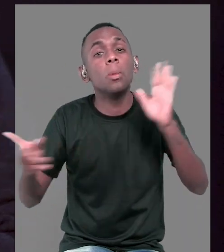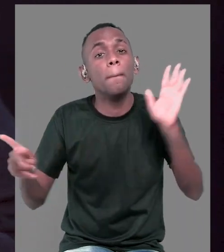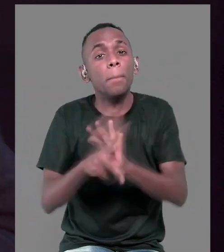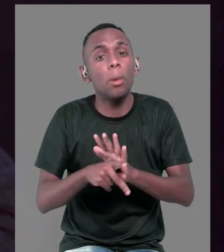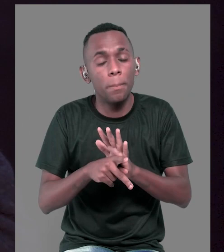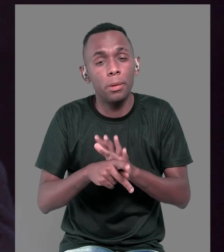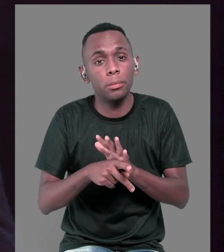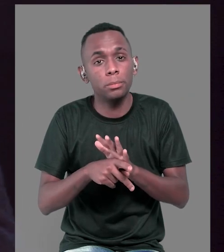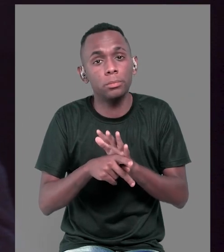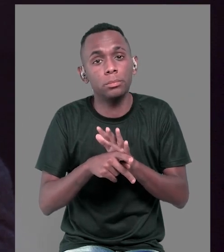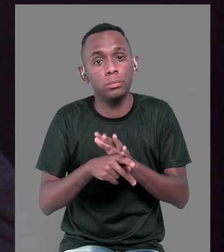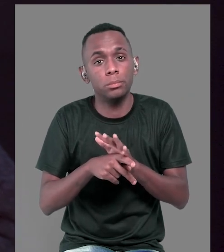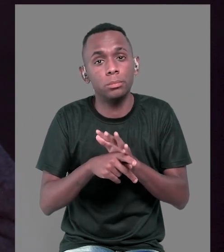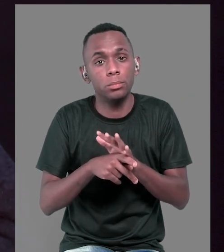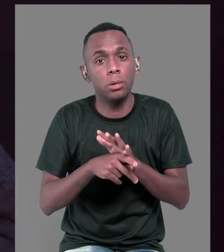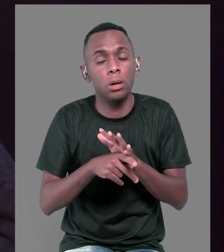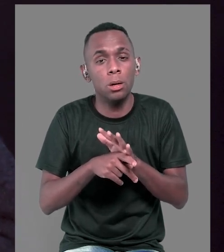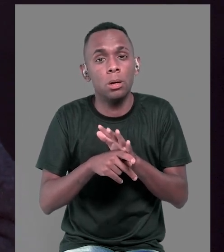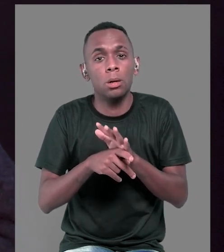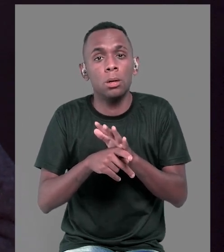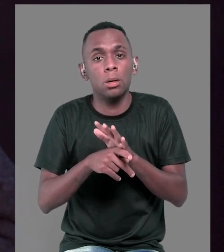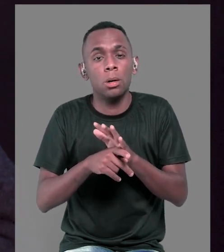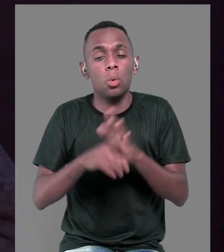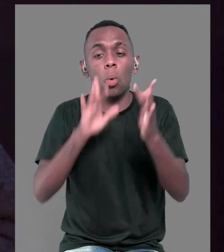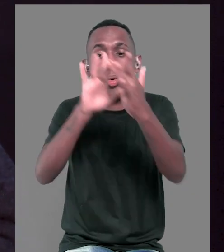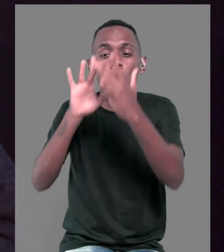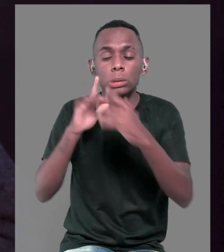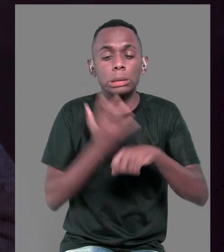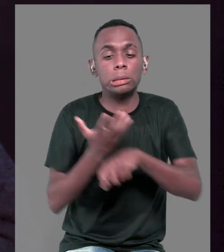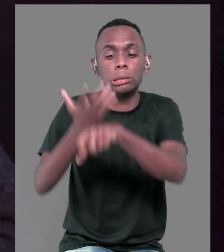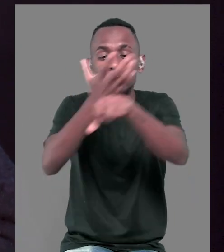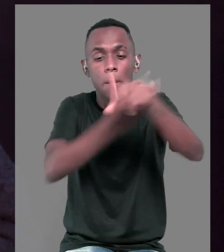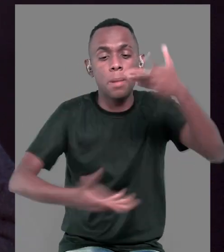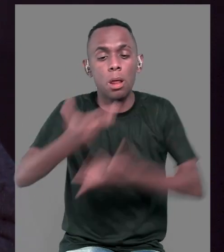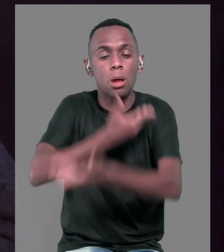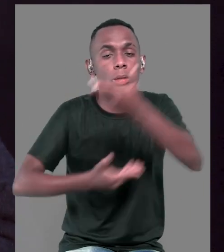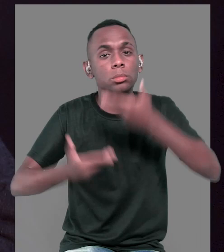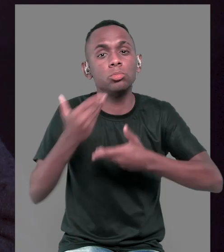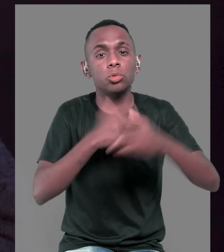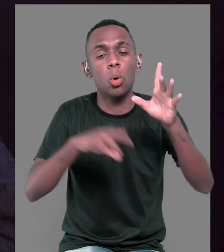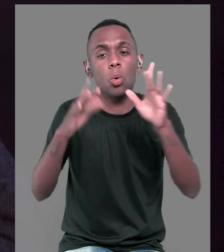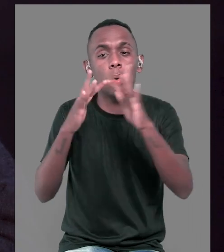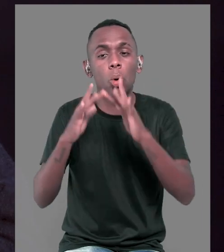pelo trânsito entre as disciplinas, pela cooperação entre disciplinas.